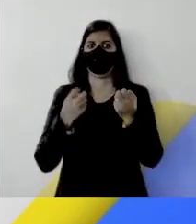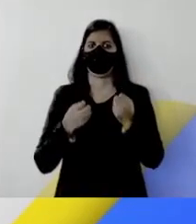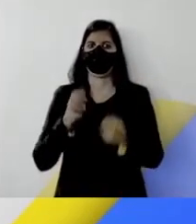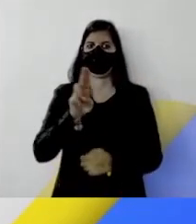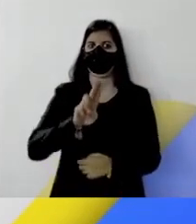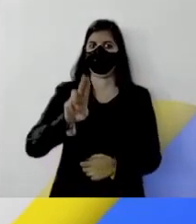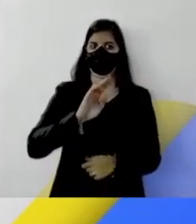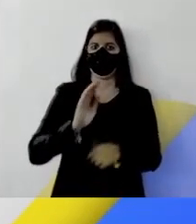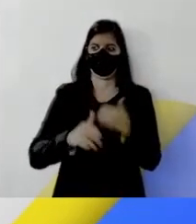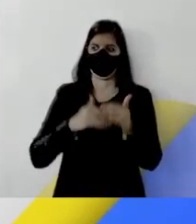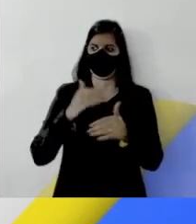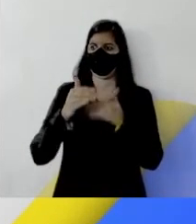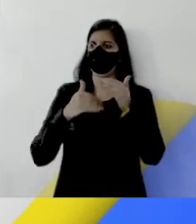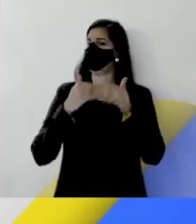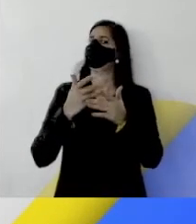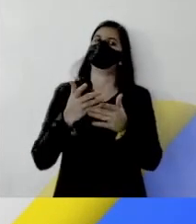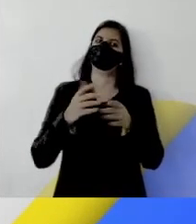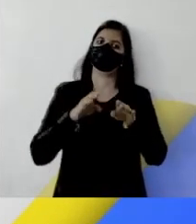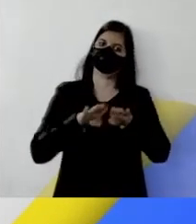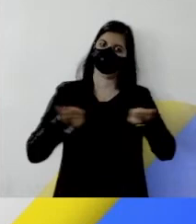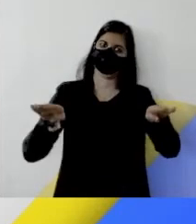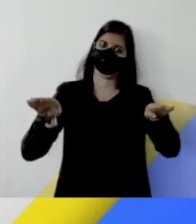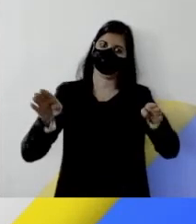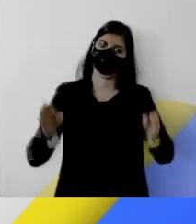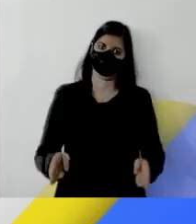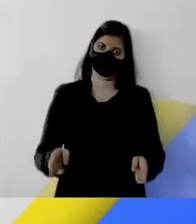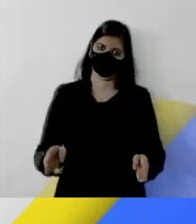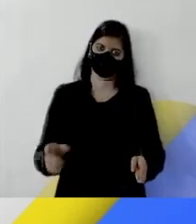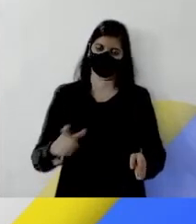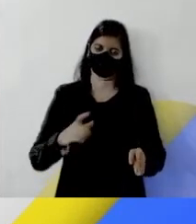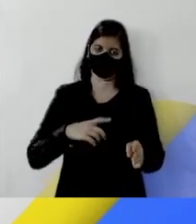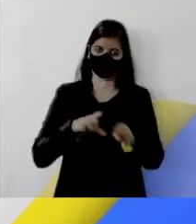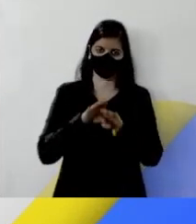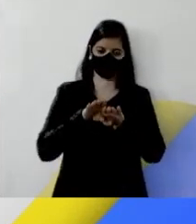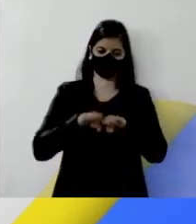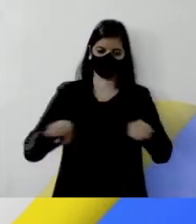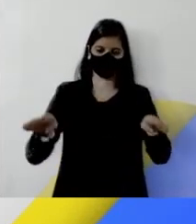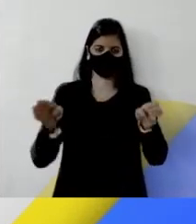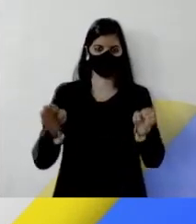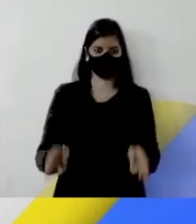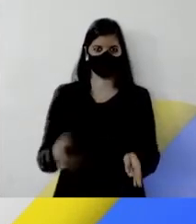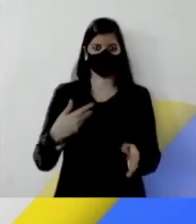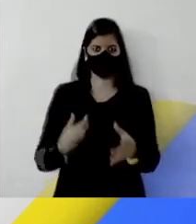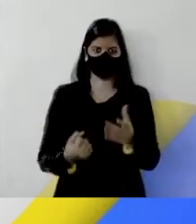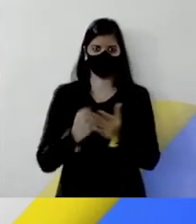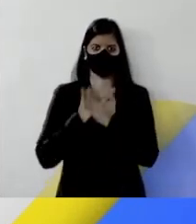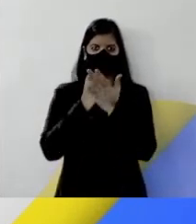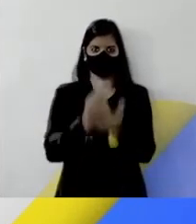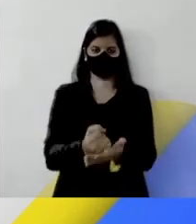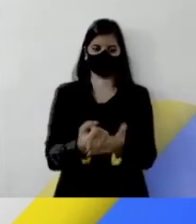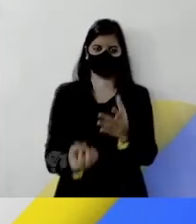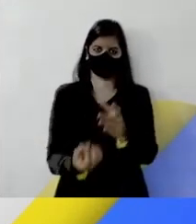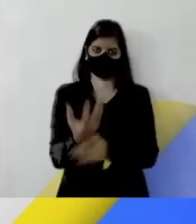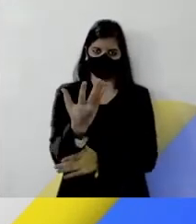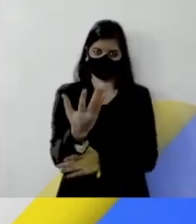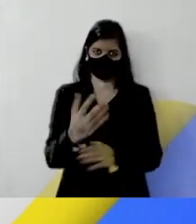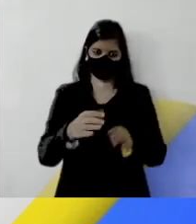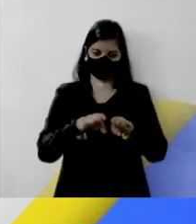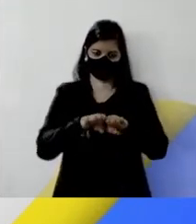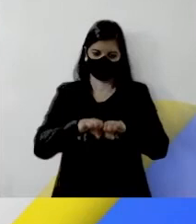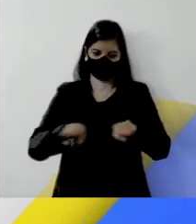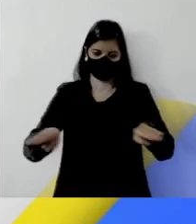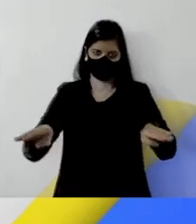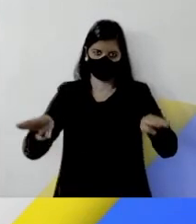desse processo que a gente chama de planificação. A planificação, ela se auxilia na construção do mobiliário, facilitando